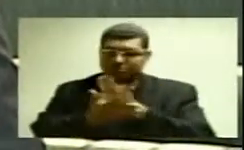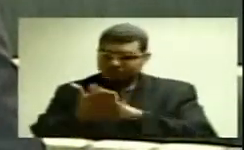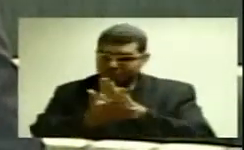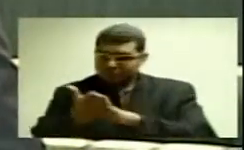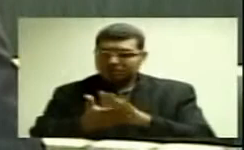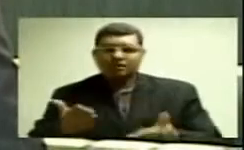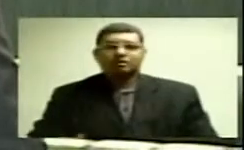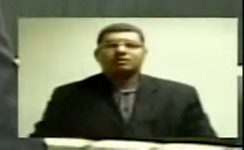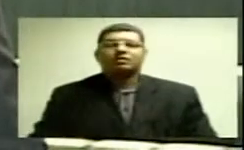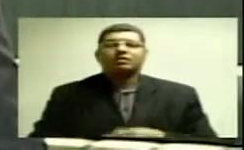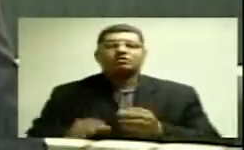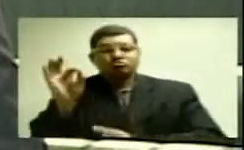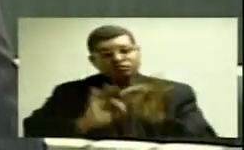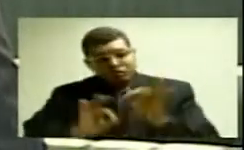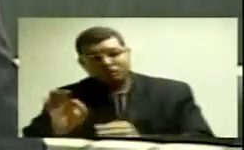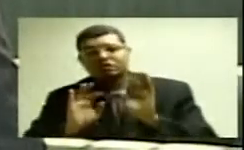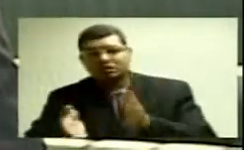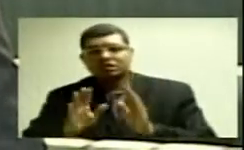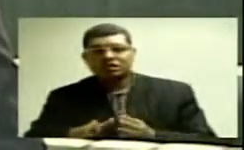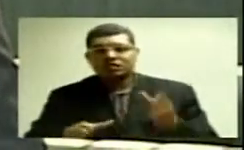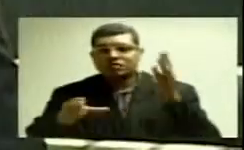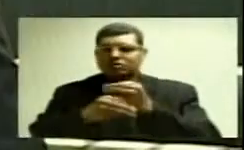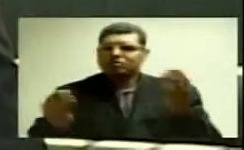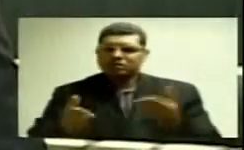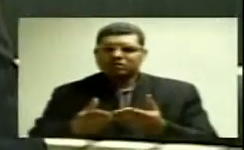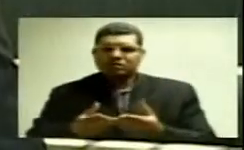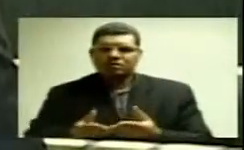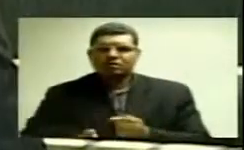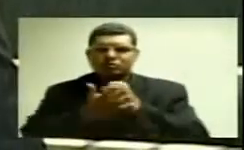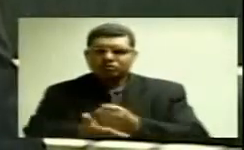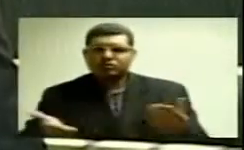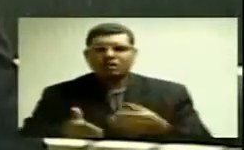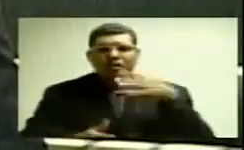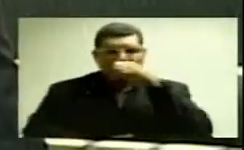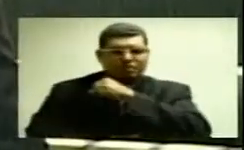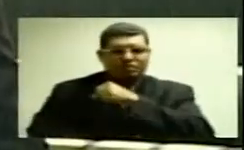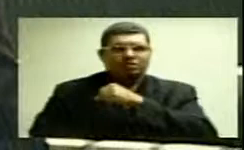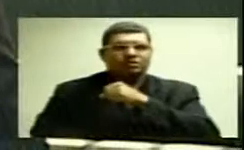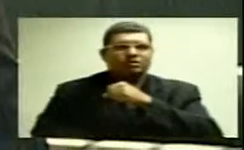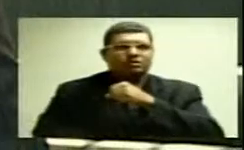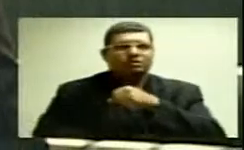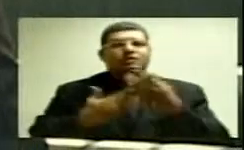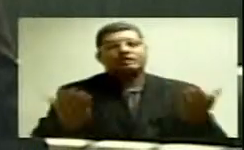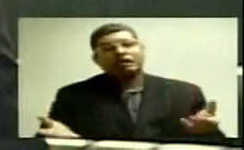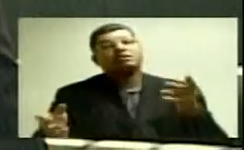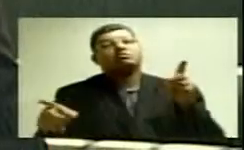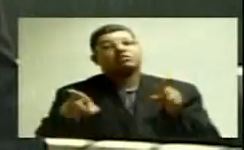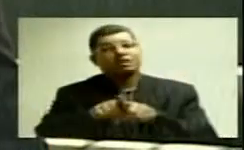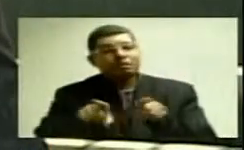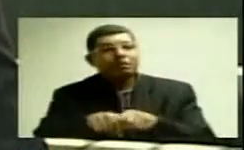ocorrido o diálogo. O projeto já estava em regime, se pleiteando regime de urgência, e